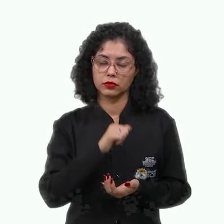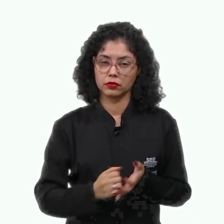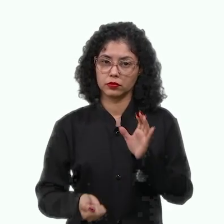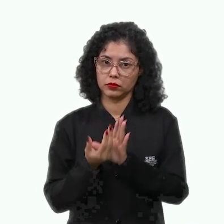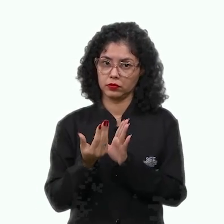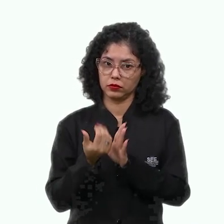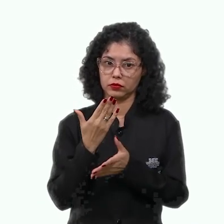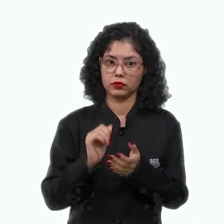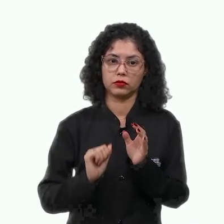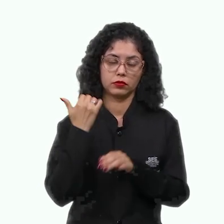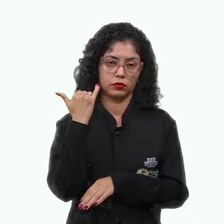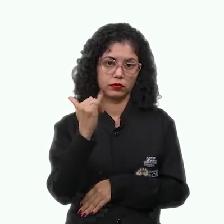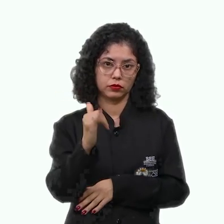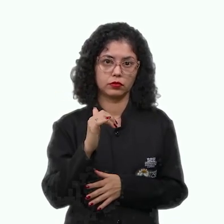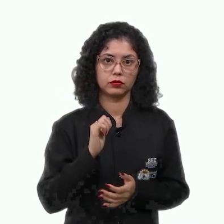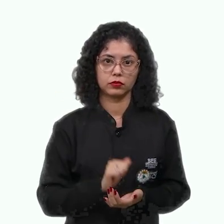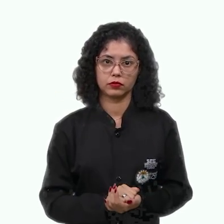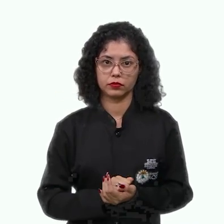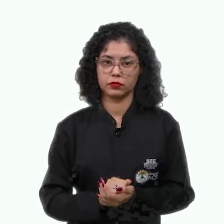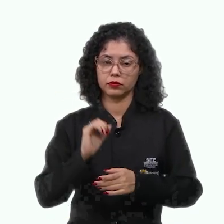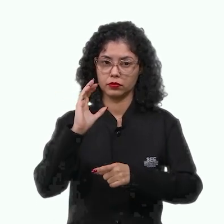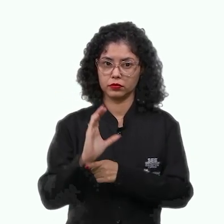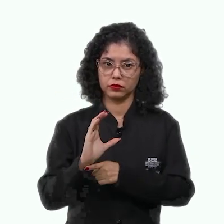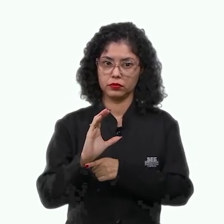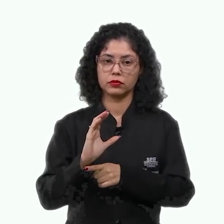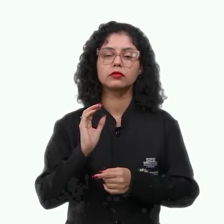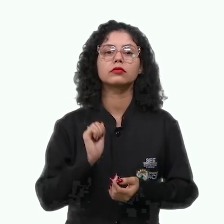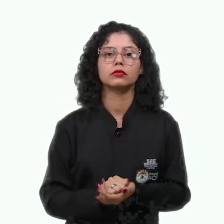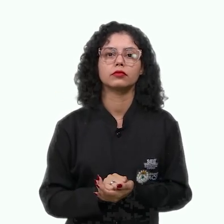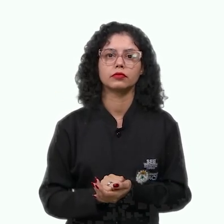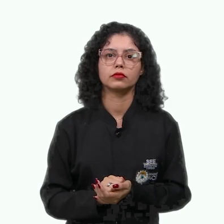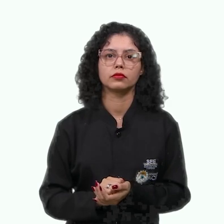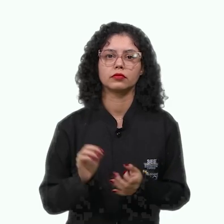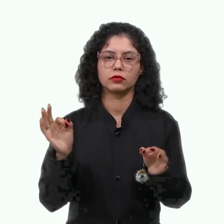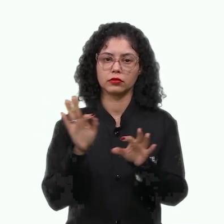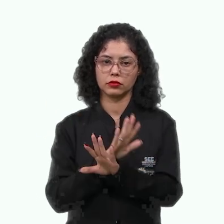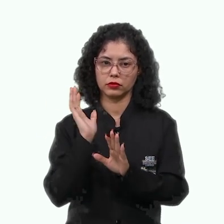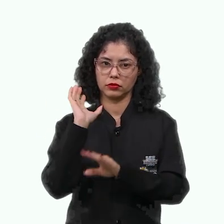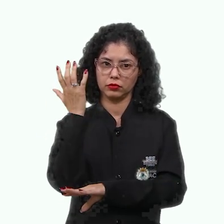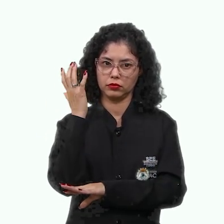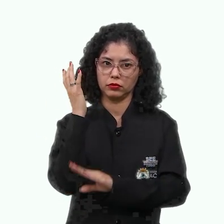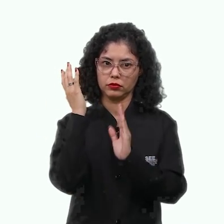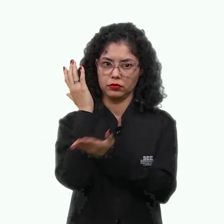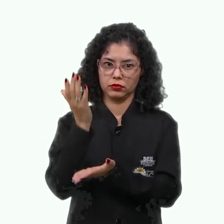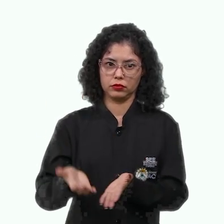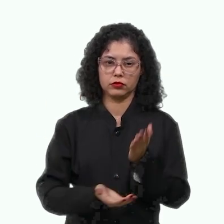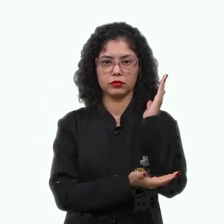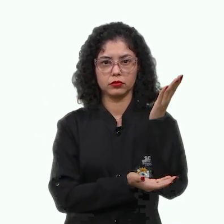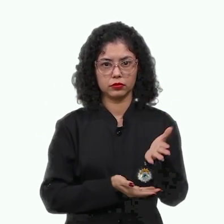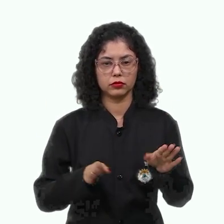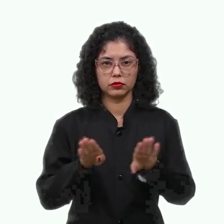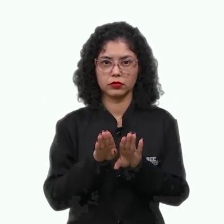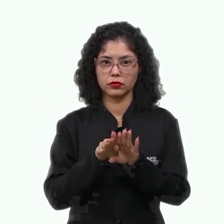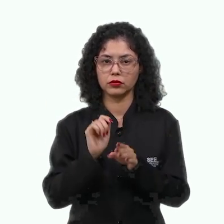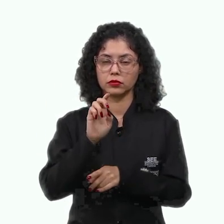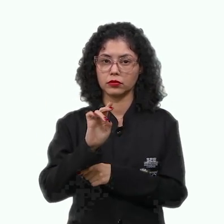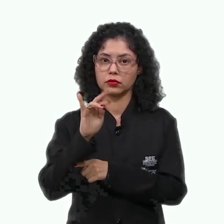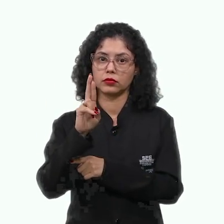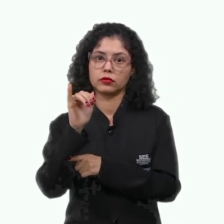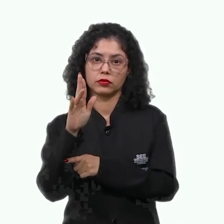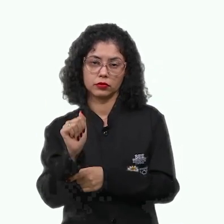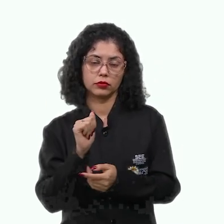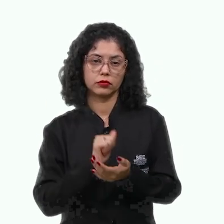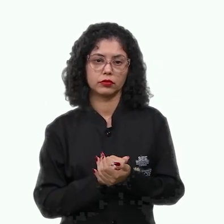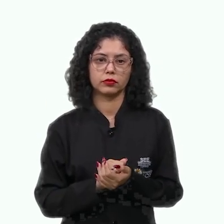produção de energia, né? C, redução do desmatamento, preservação da biodiversidade, contribuição